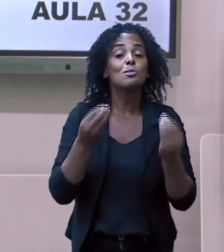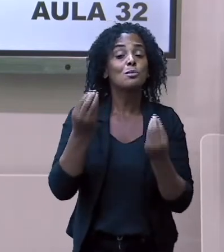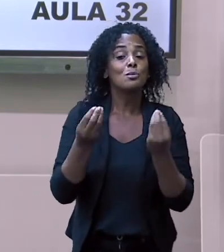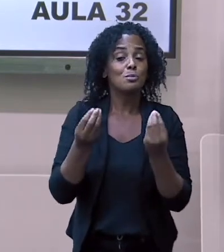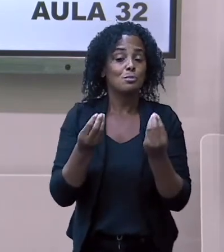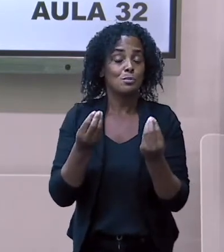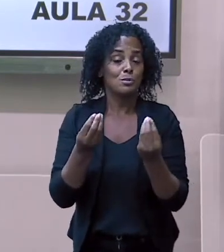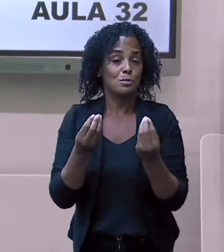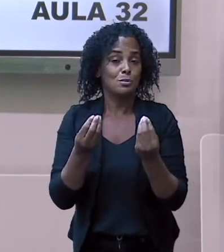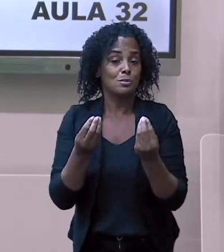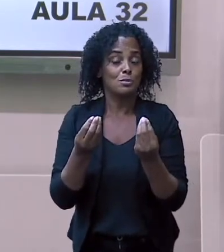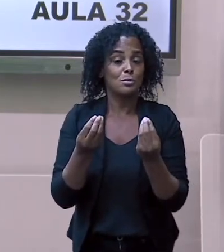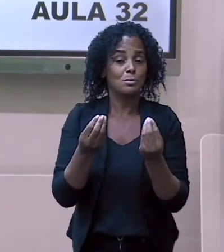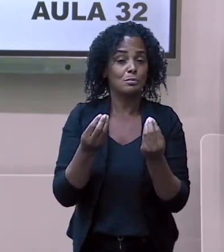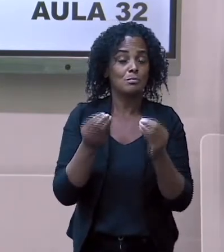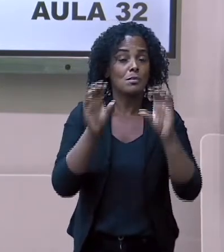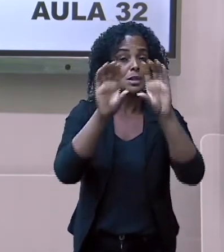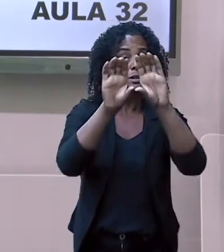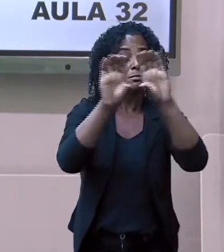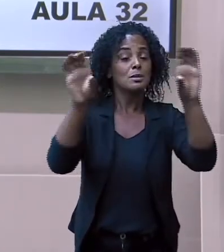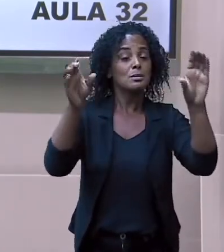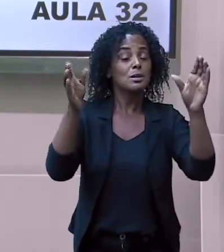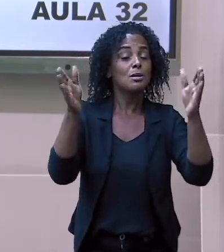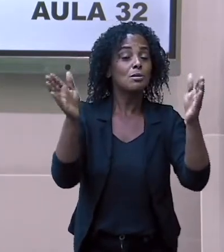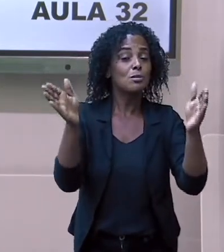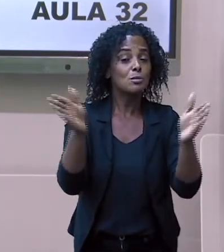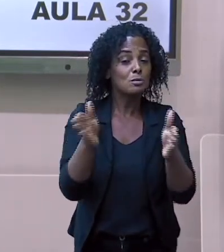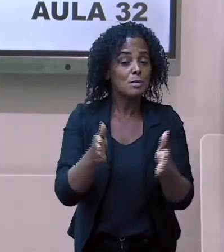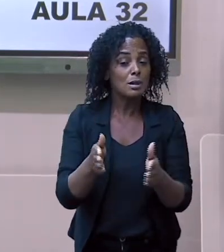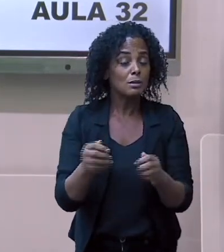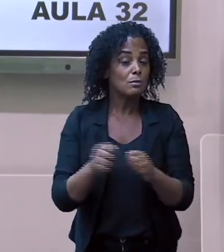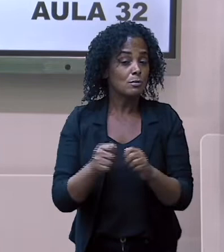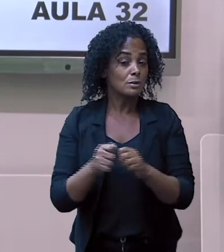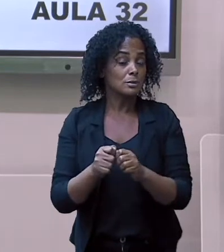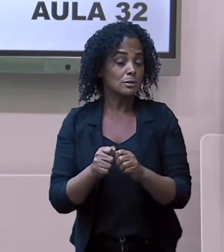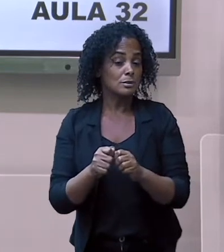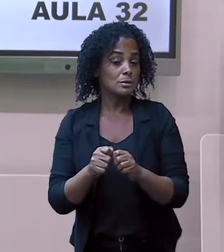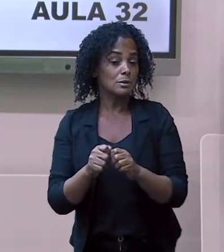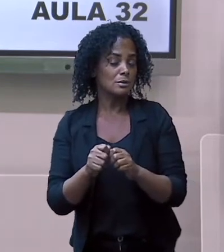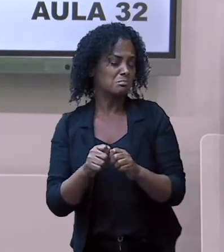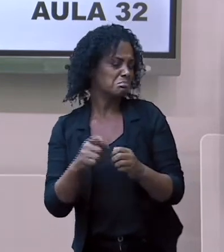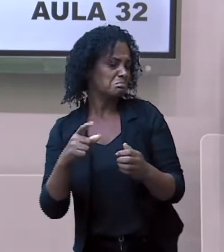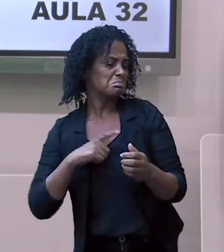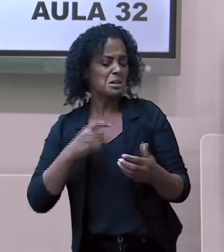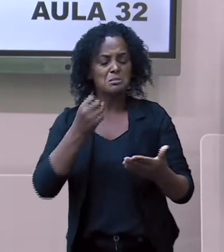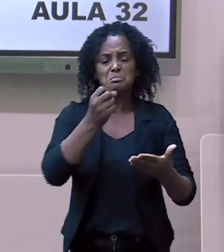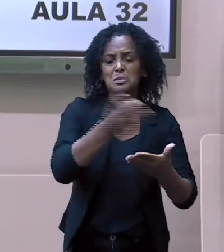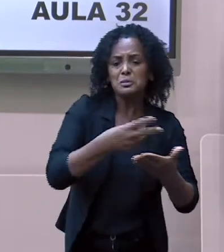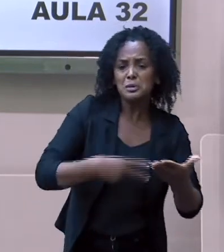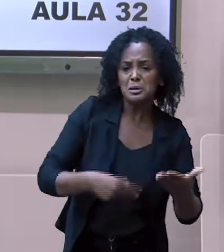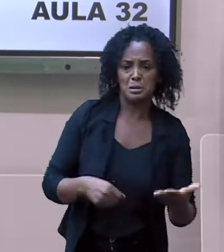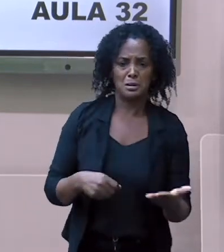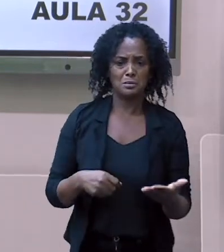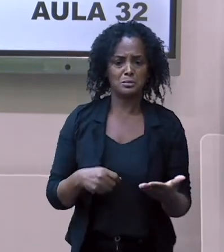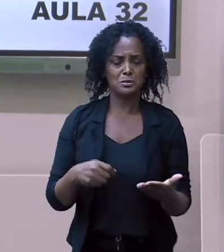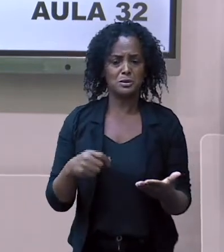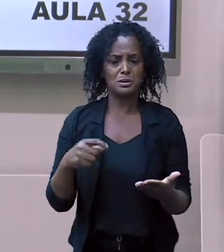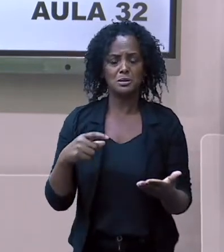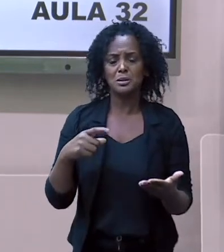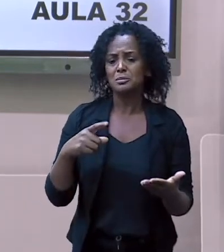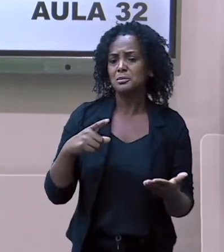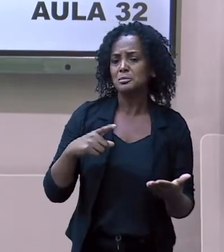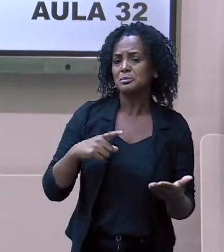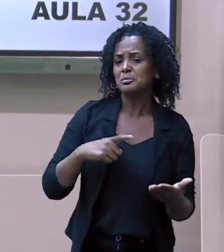numérica. Lembrando que vocês receberam uma atividade conforme tinha algumas assertivas de